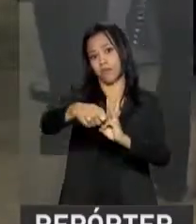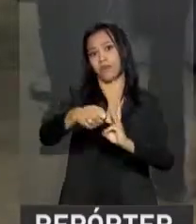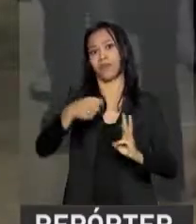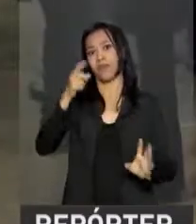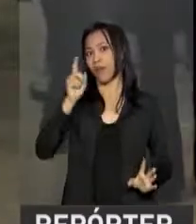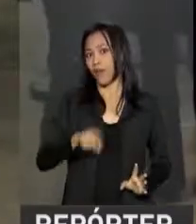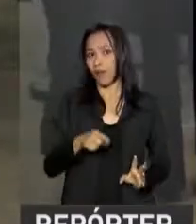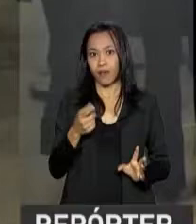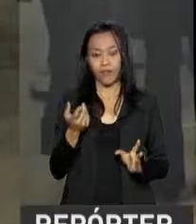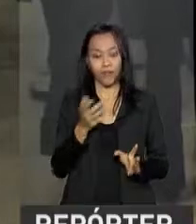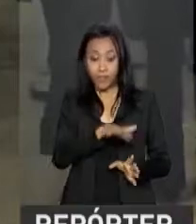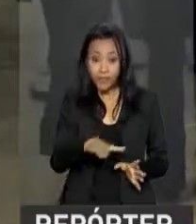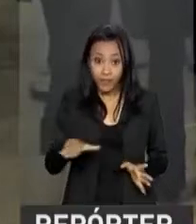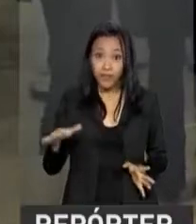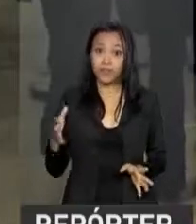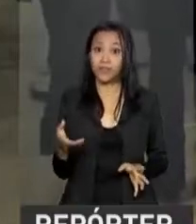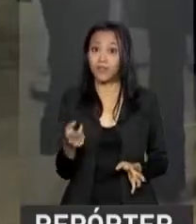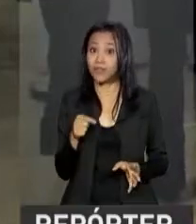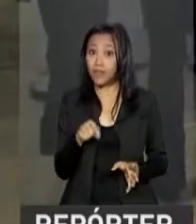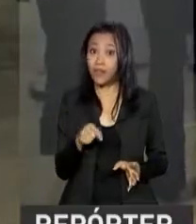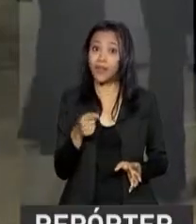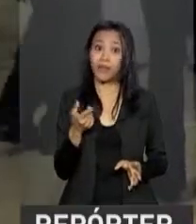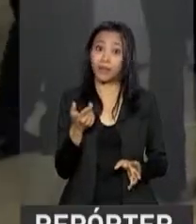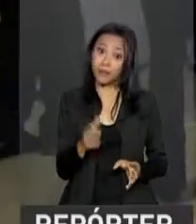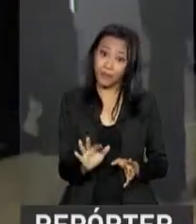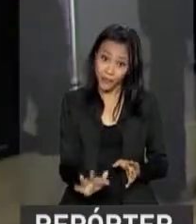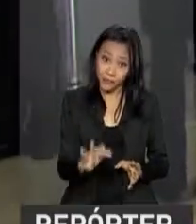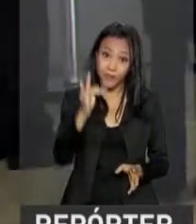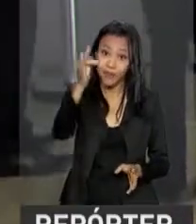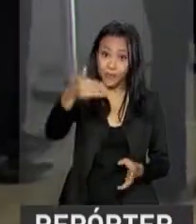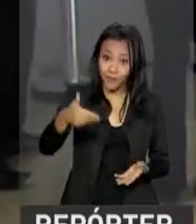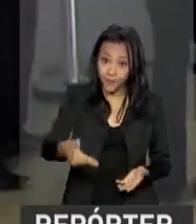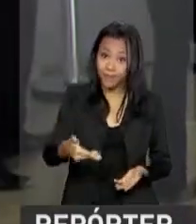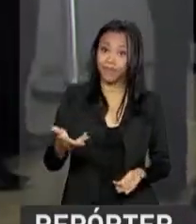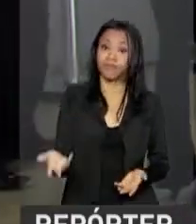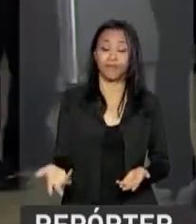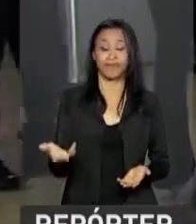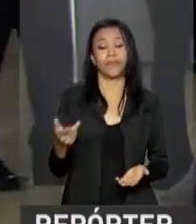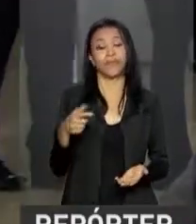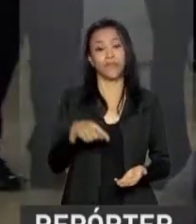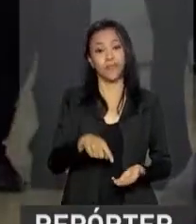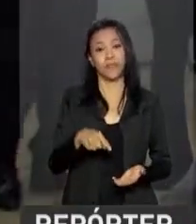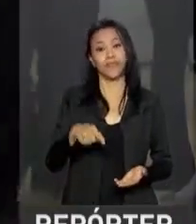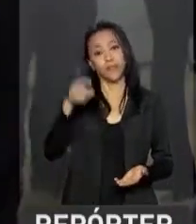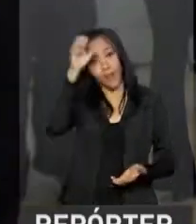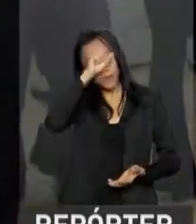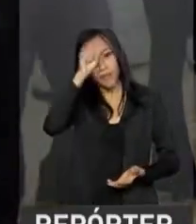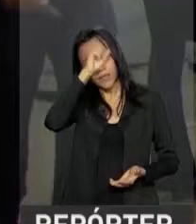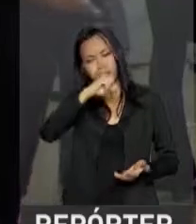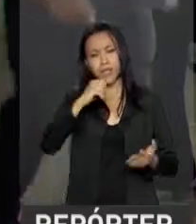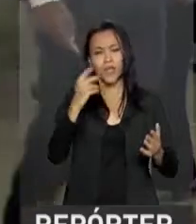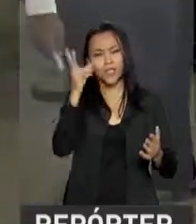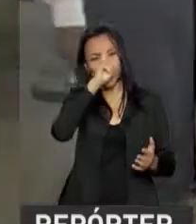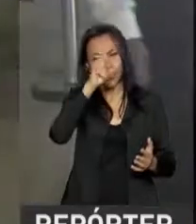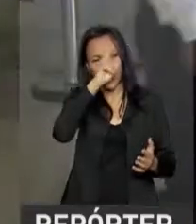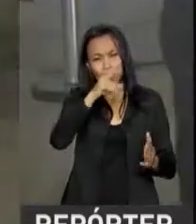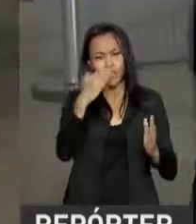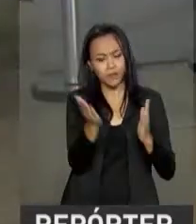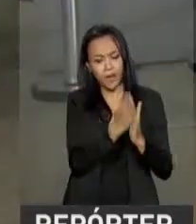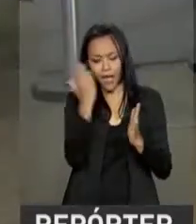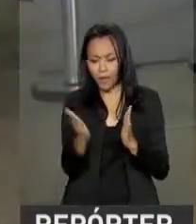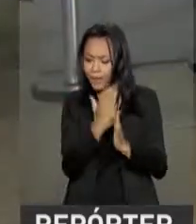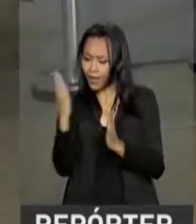população de um pequeno país aí a acompanhando a turma da mônica é o que nós só fazemos